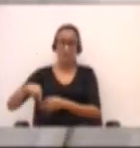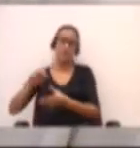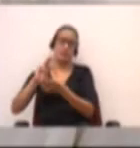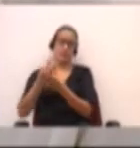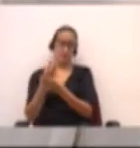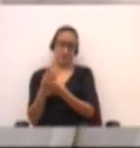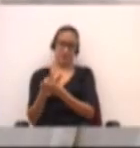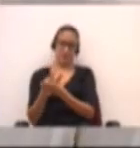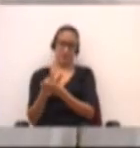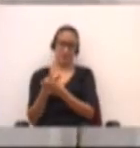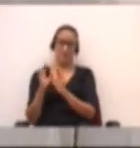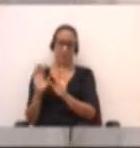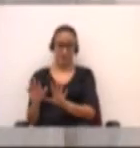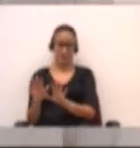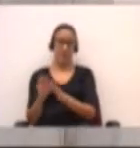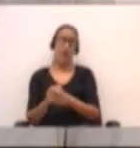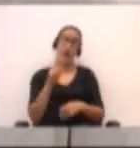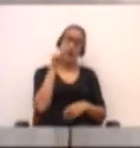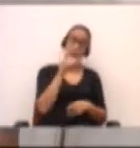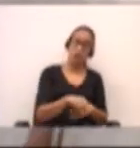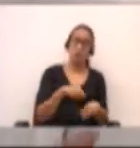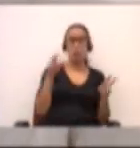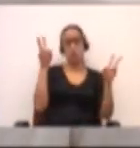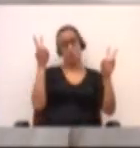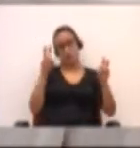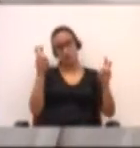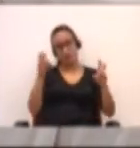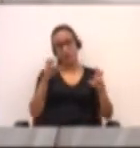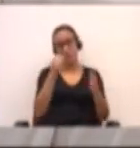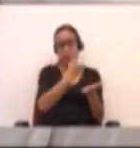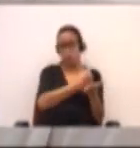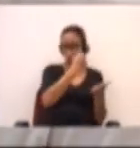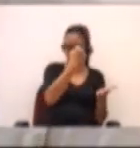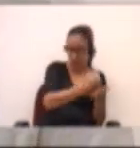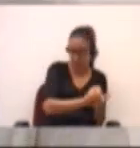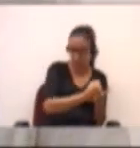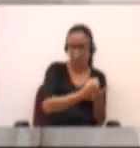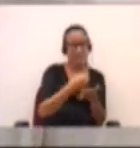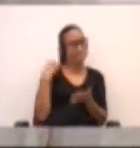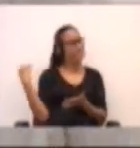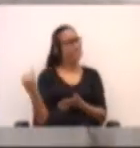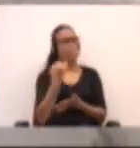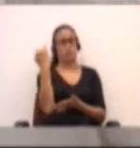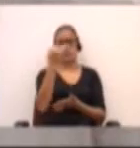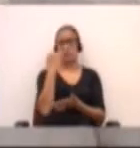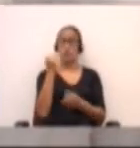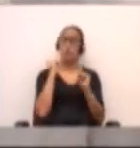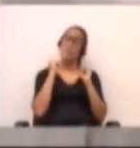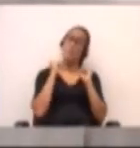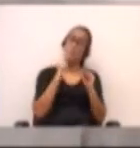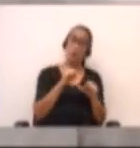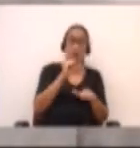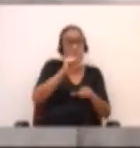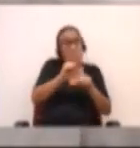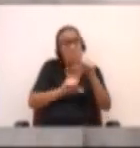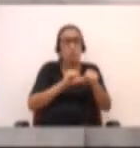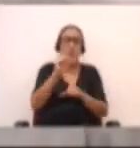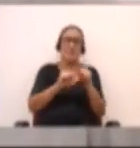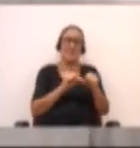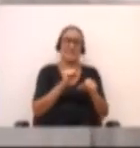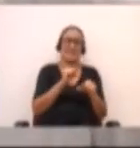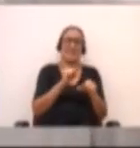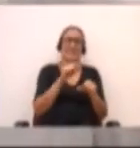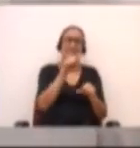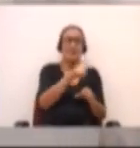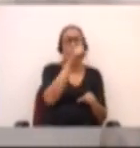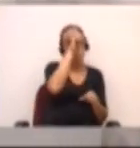extrema gravidade na nossa cidade. Nós podemos ter uma alteração aí no sistema de atendimento dos PAs, sem que a população possa ser